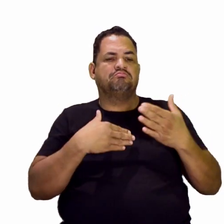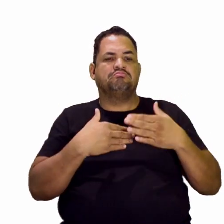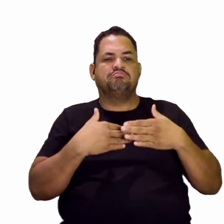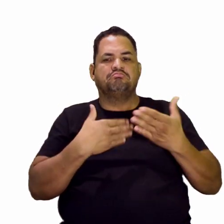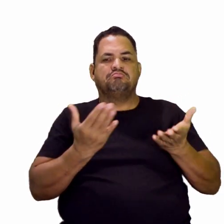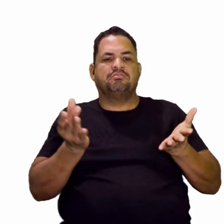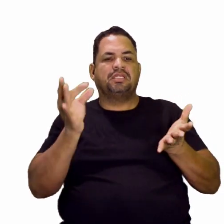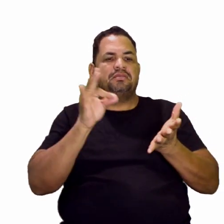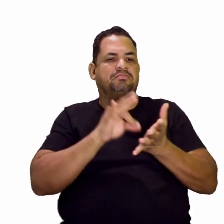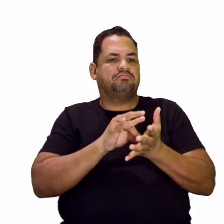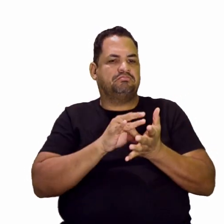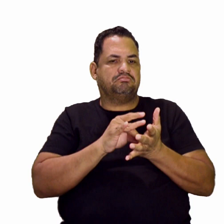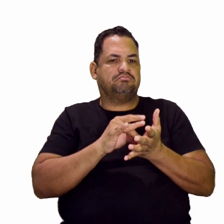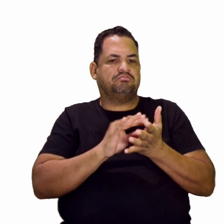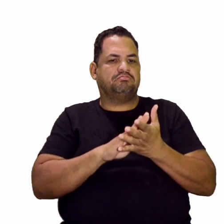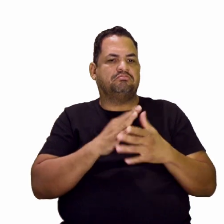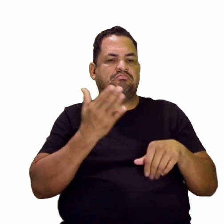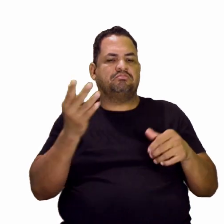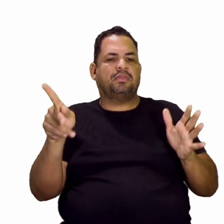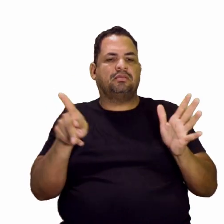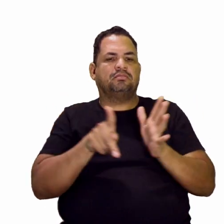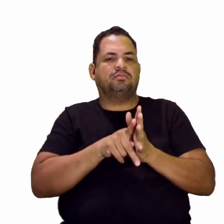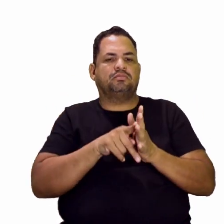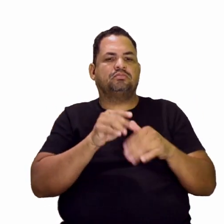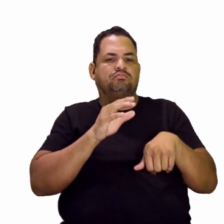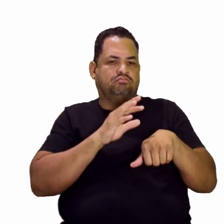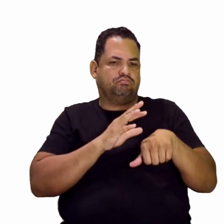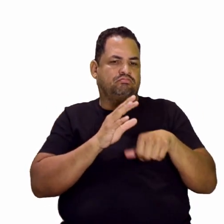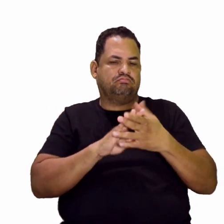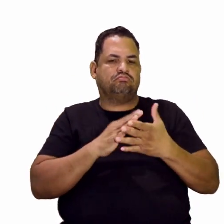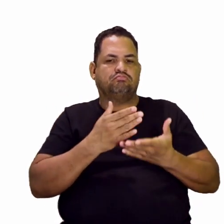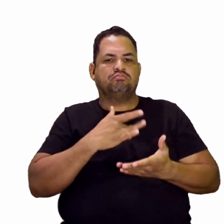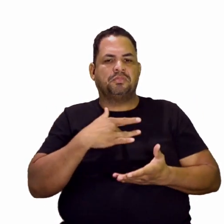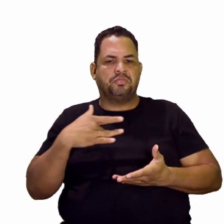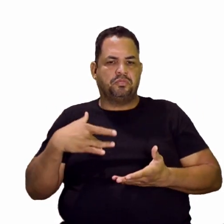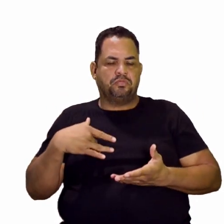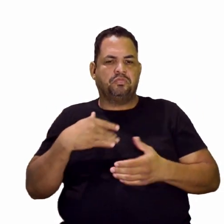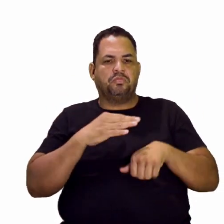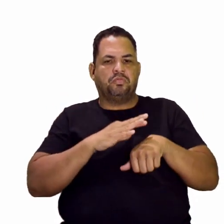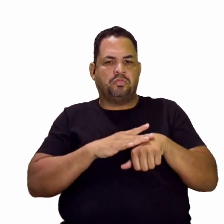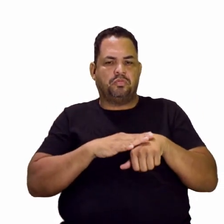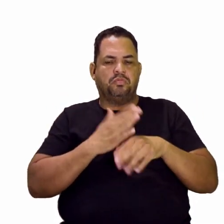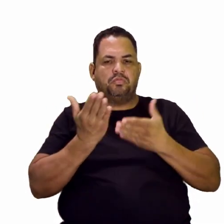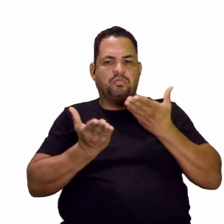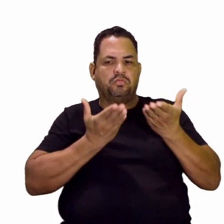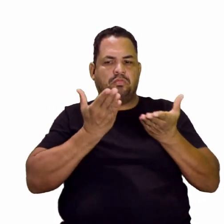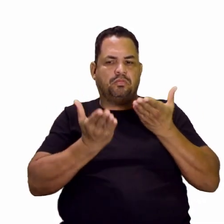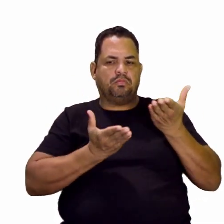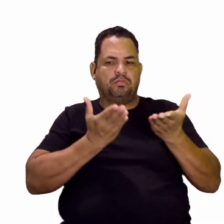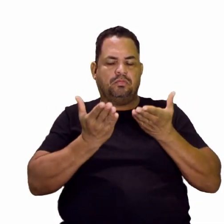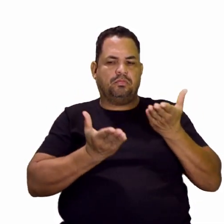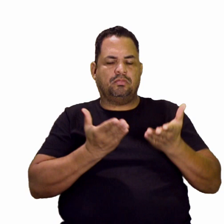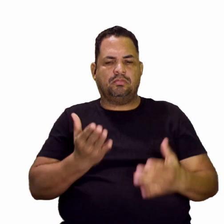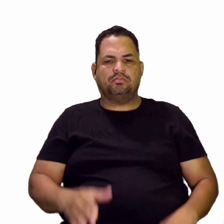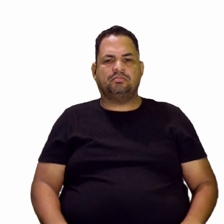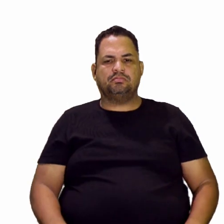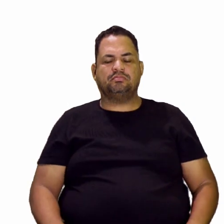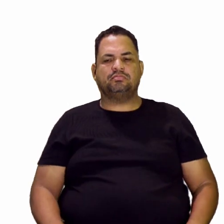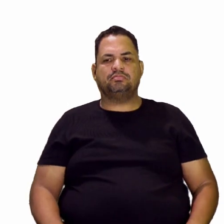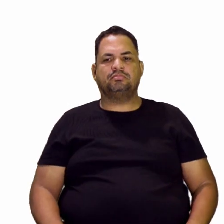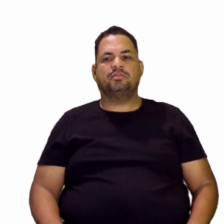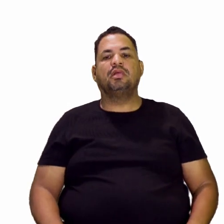das reais propriedades curativas que essa possa ter. Só o fato de eu ir